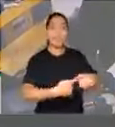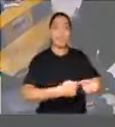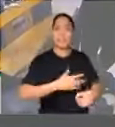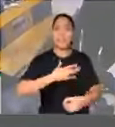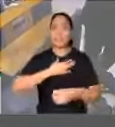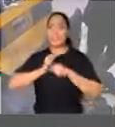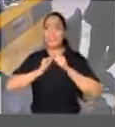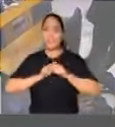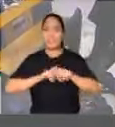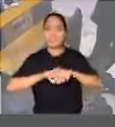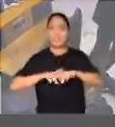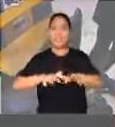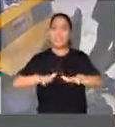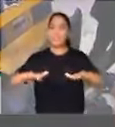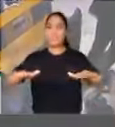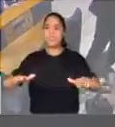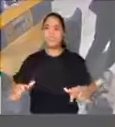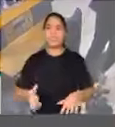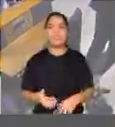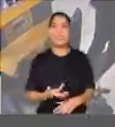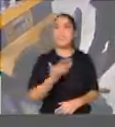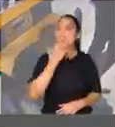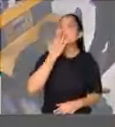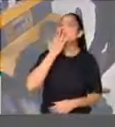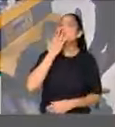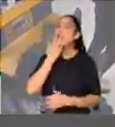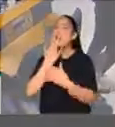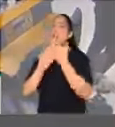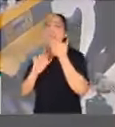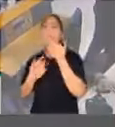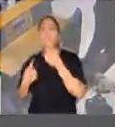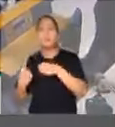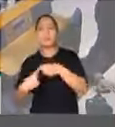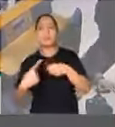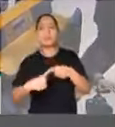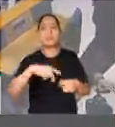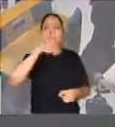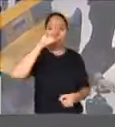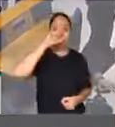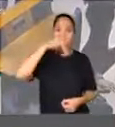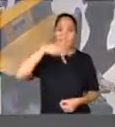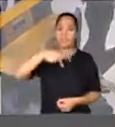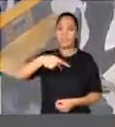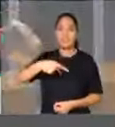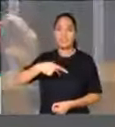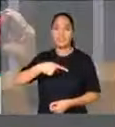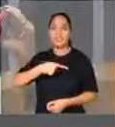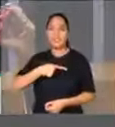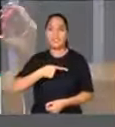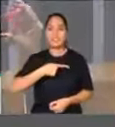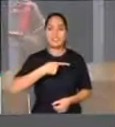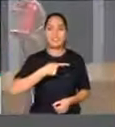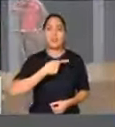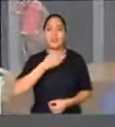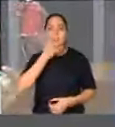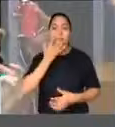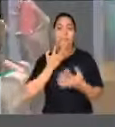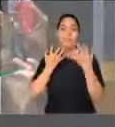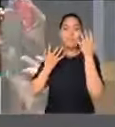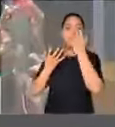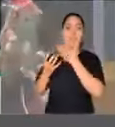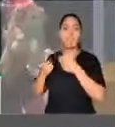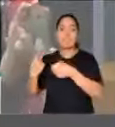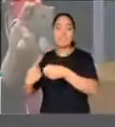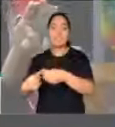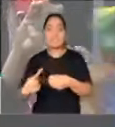cidade é meu. A cor dessa cidade sou eu. O